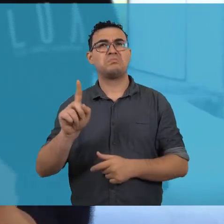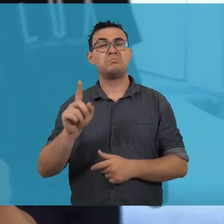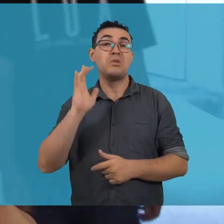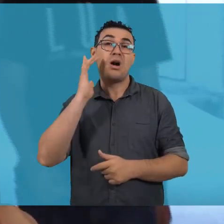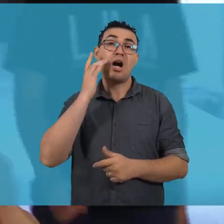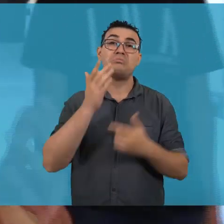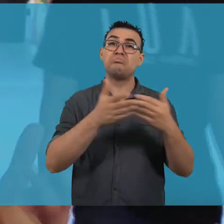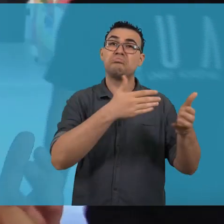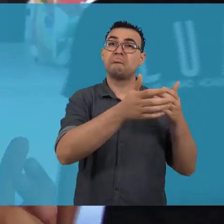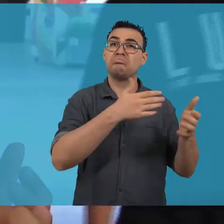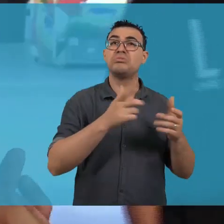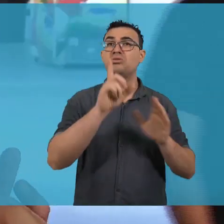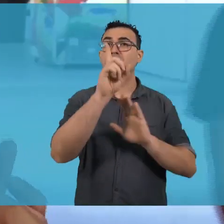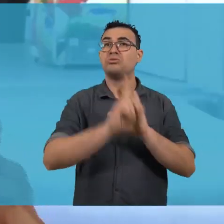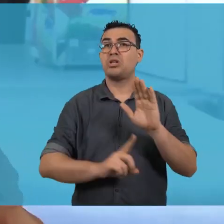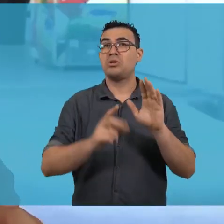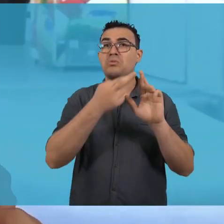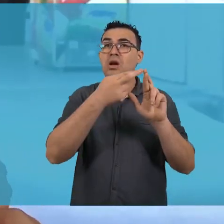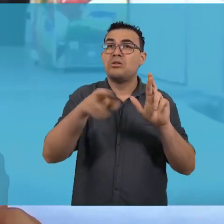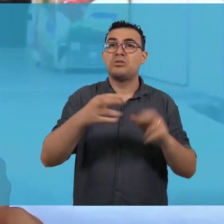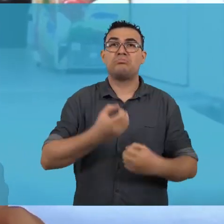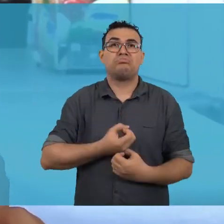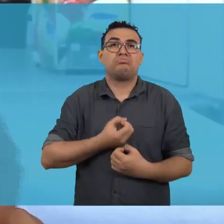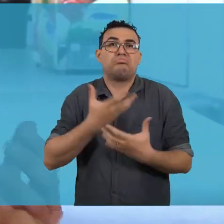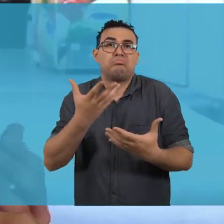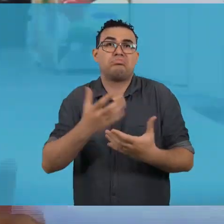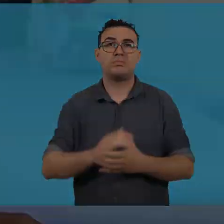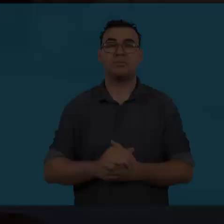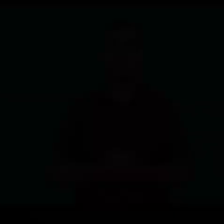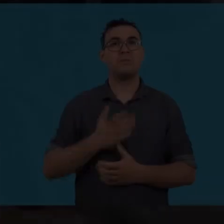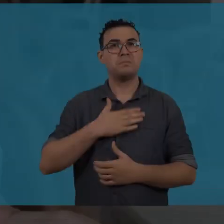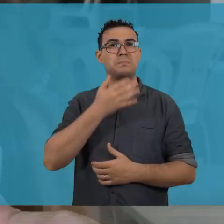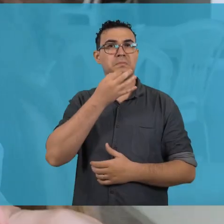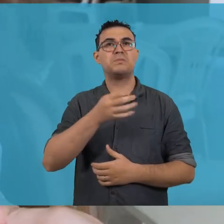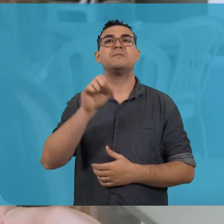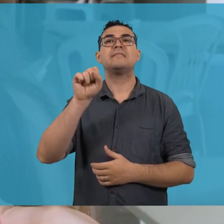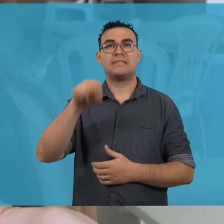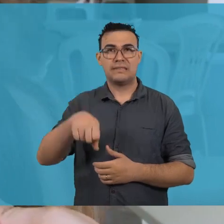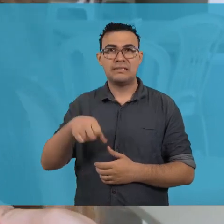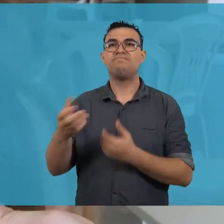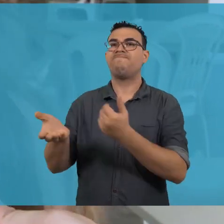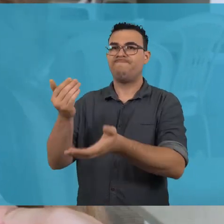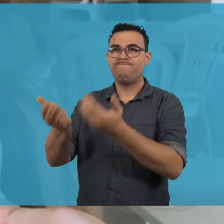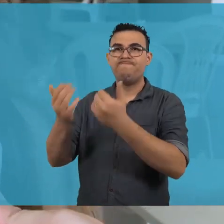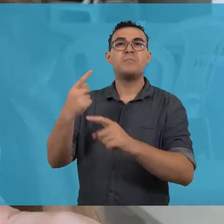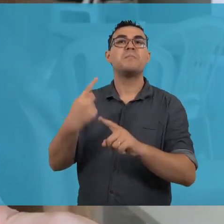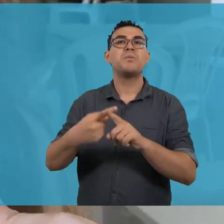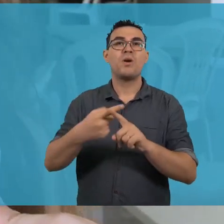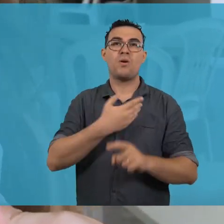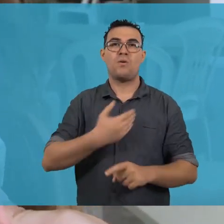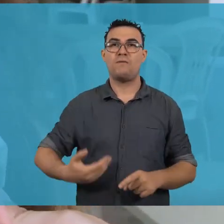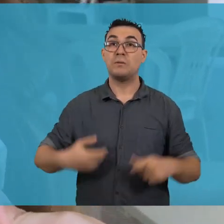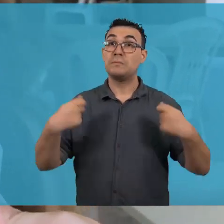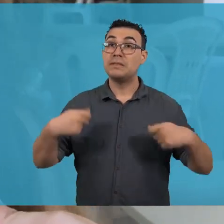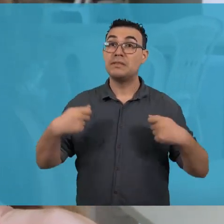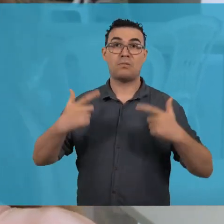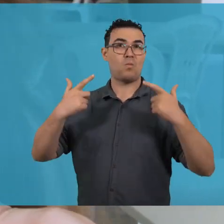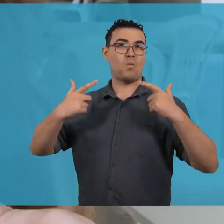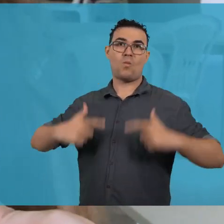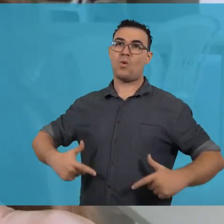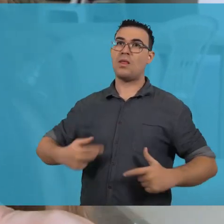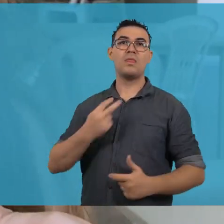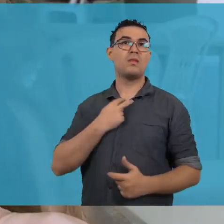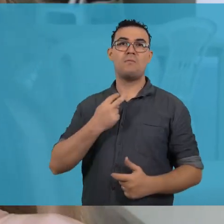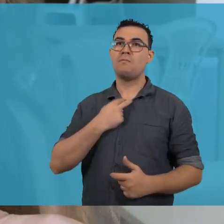ter o direito de expressar sua religião e os outros não podem se sentir afetados por isso. Acredito sim que deve ser retirado por isso, porque o estado deve ser neutro em questões